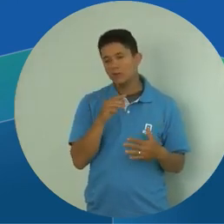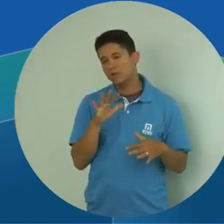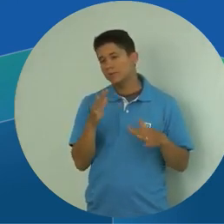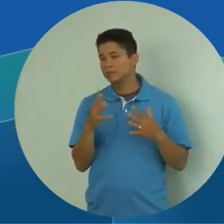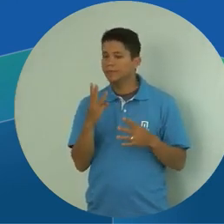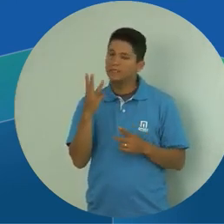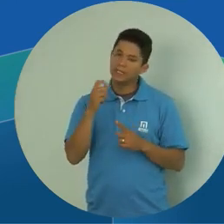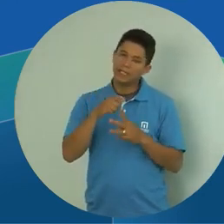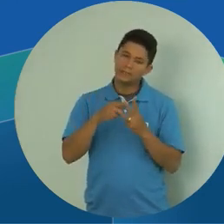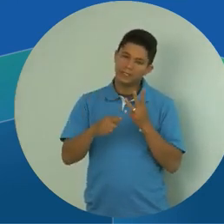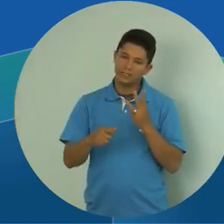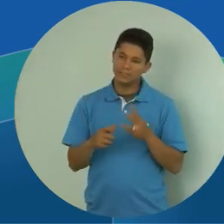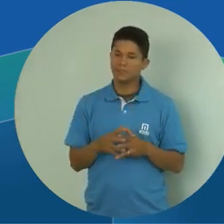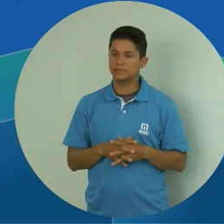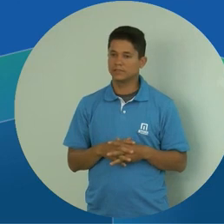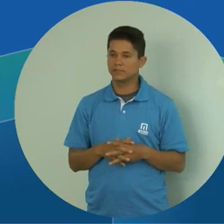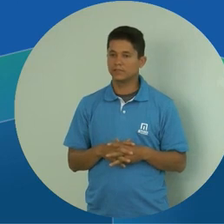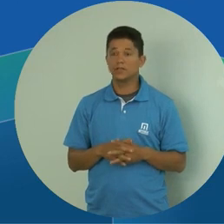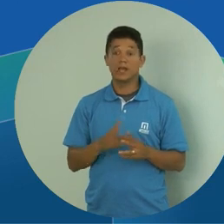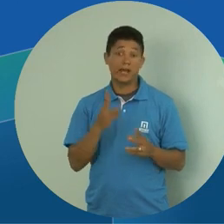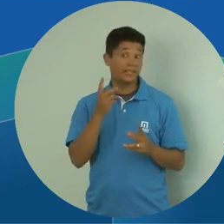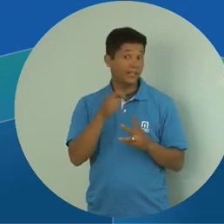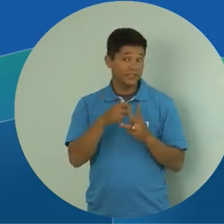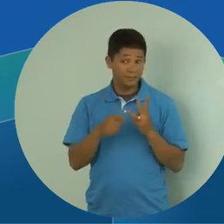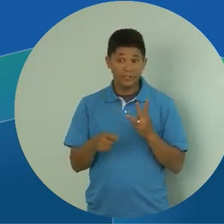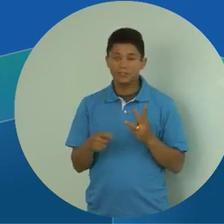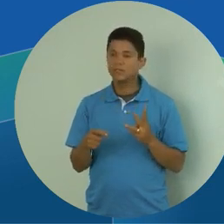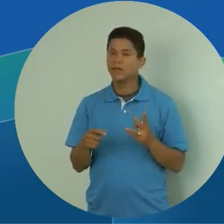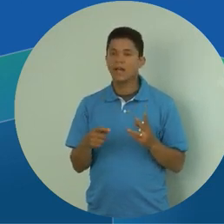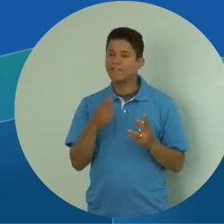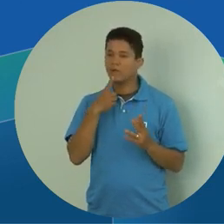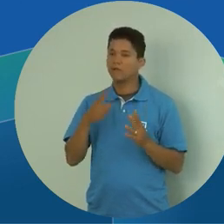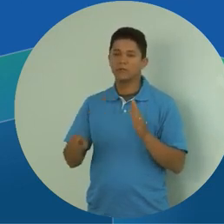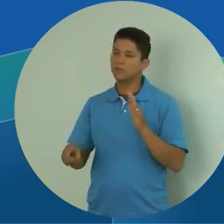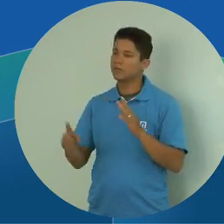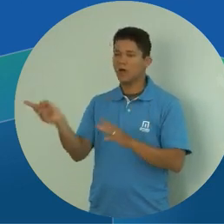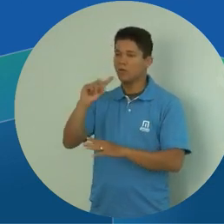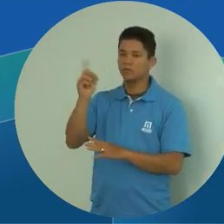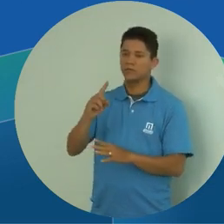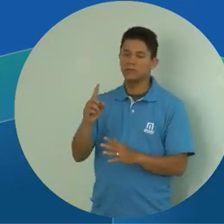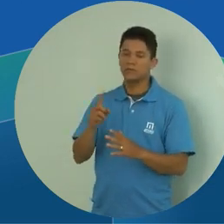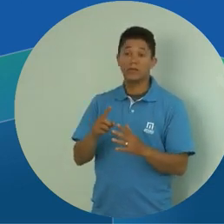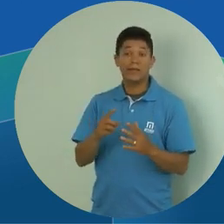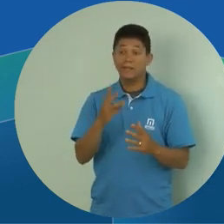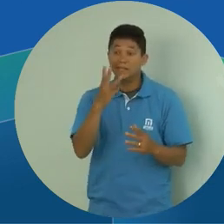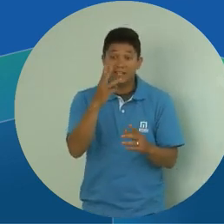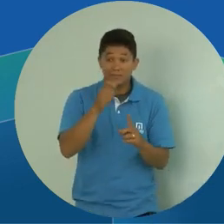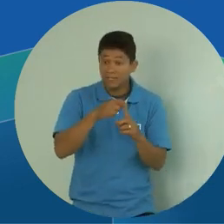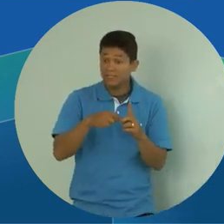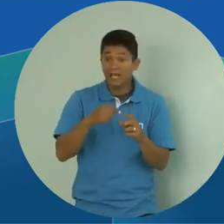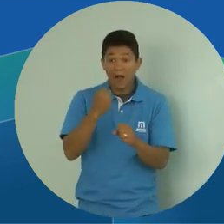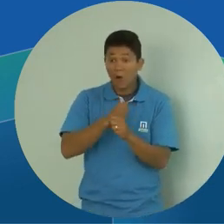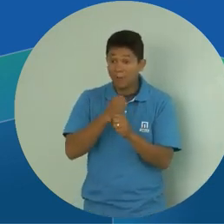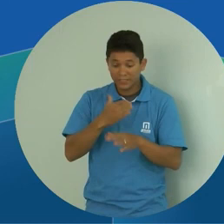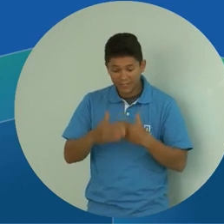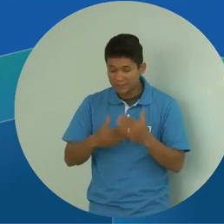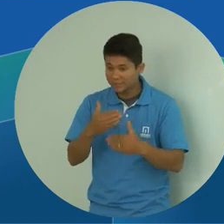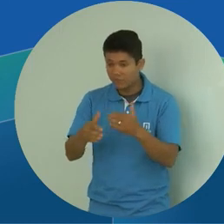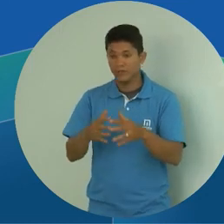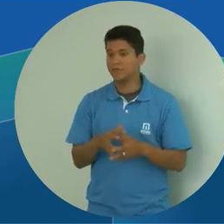3 meses, e com 3 meses deu negado. Nesses 3 meses a obra já estava se